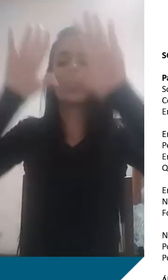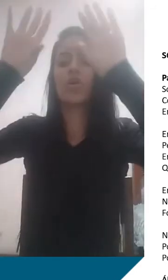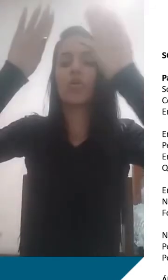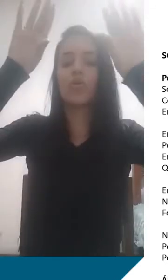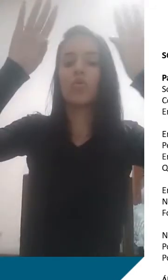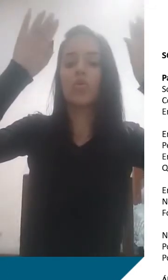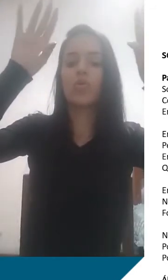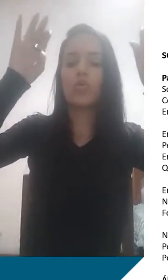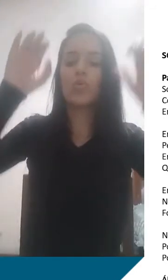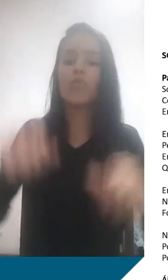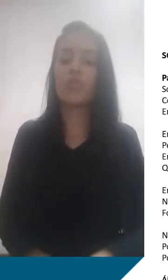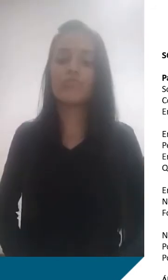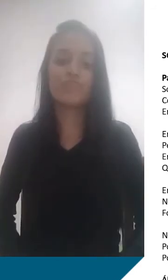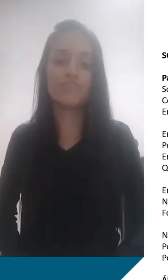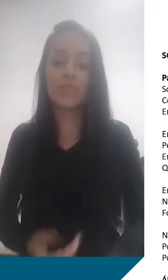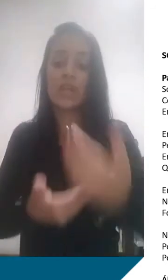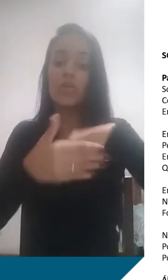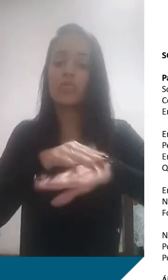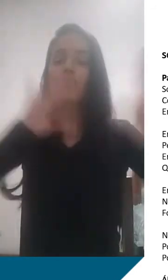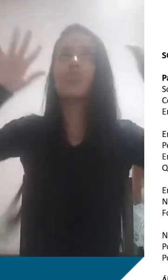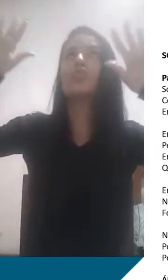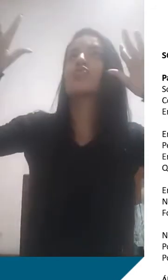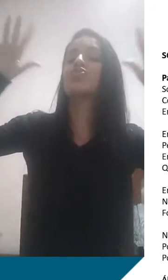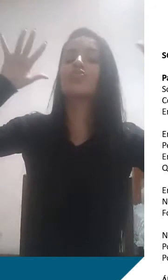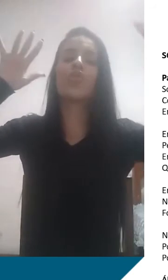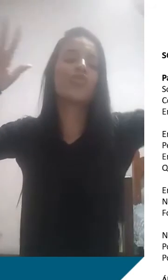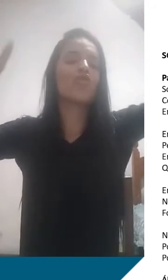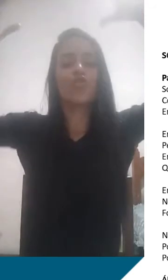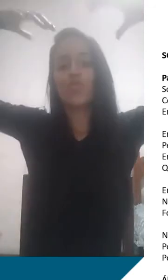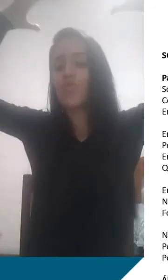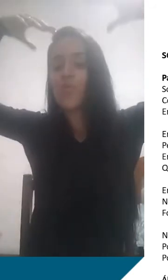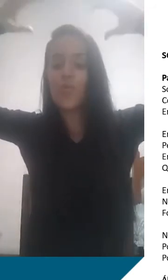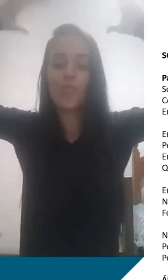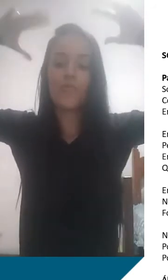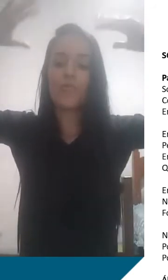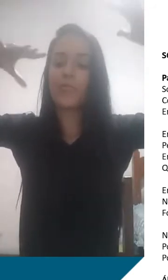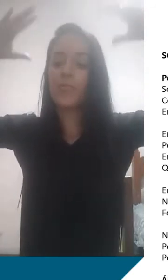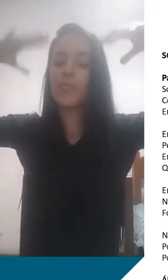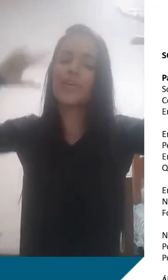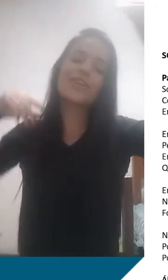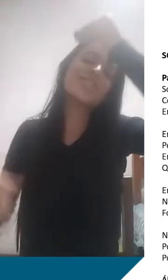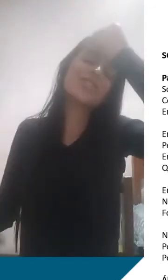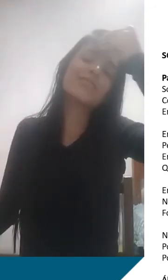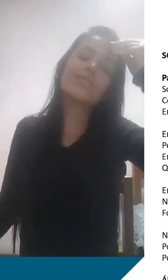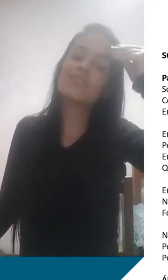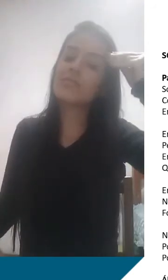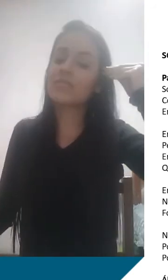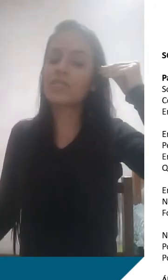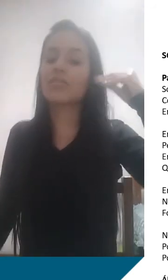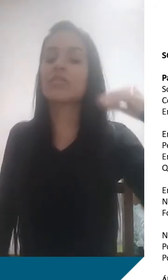esquecia. E era mais bela, seio palpitando, negros olhos as pálpebras abrindo, formas nuas no